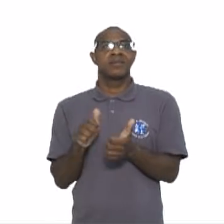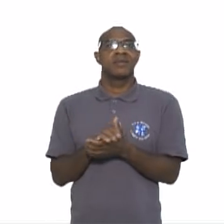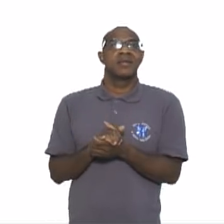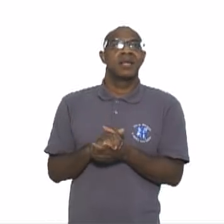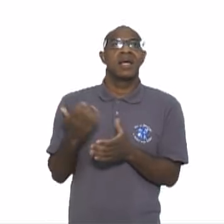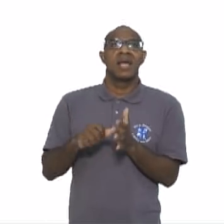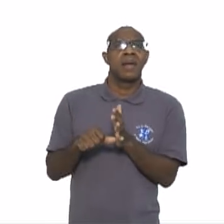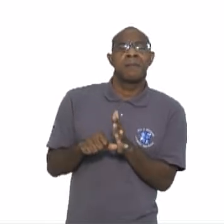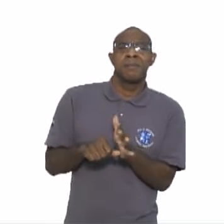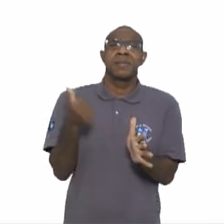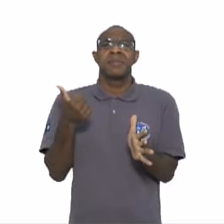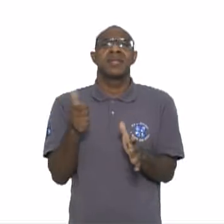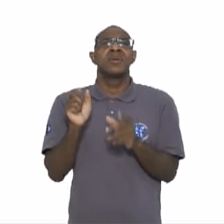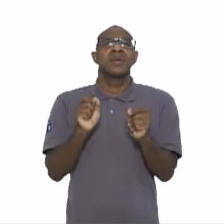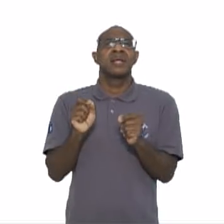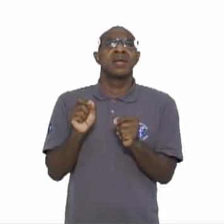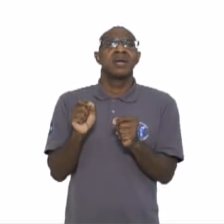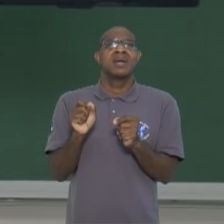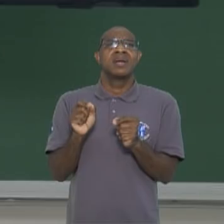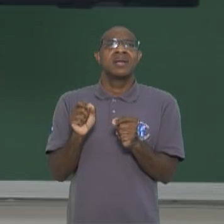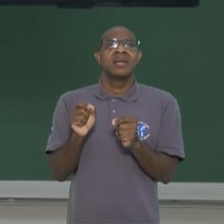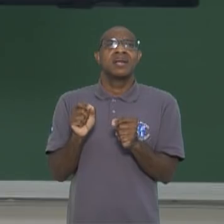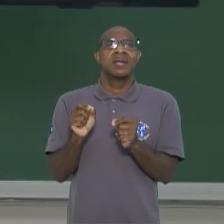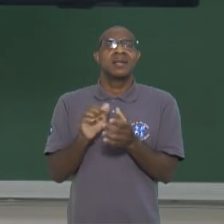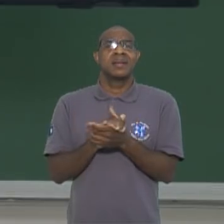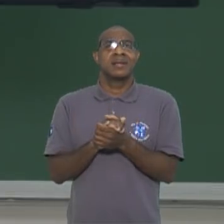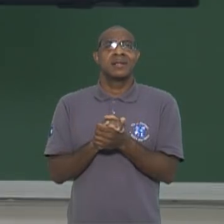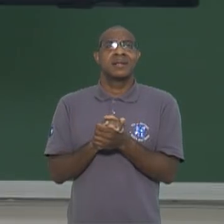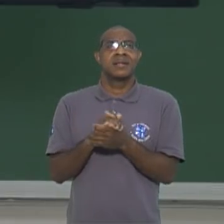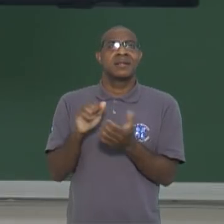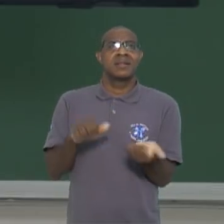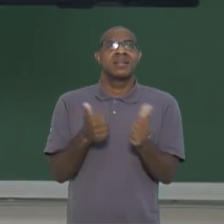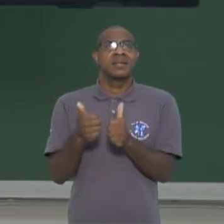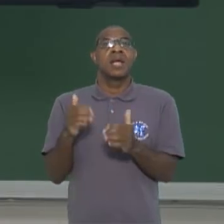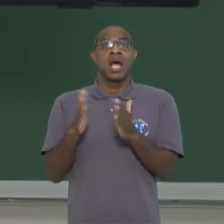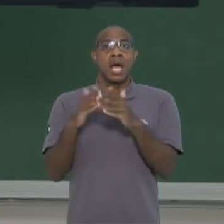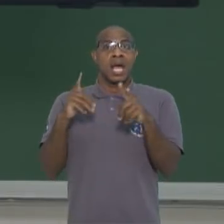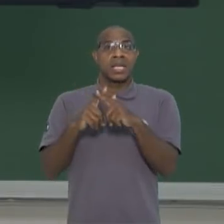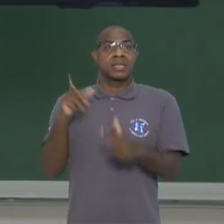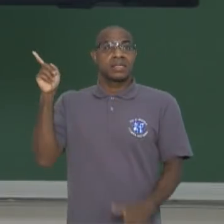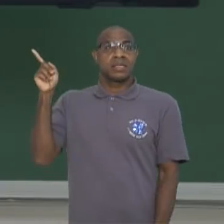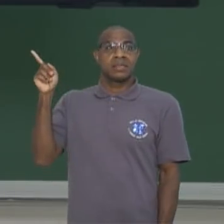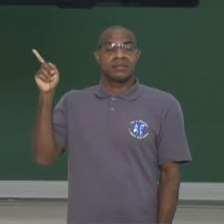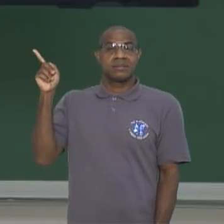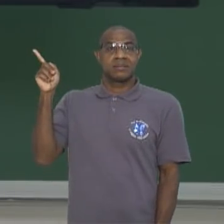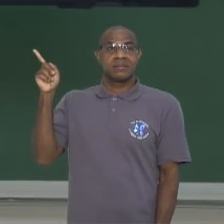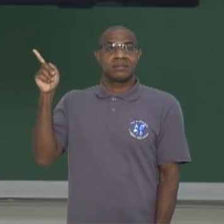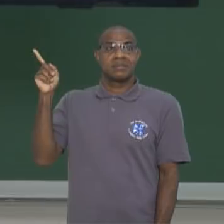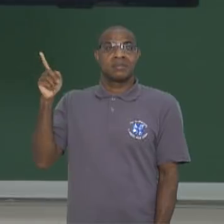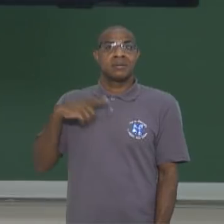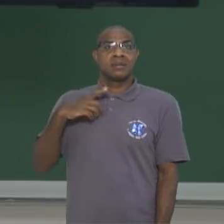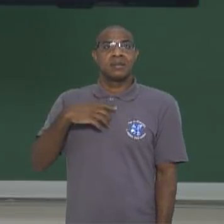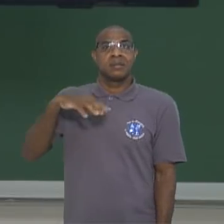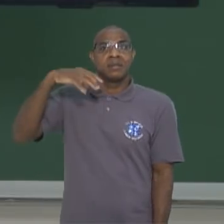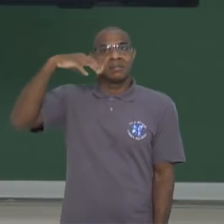a primeira, né, sagração que a gente tem de um membro da igreja sobre um líder bárbaro. E a partir